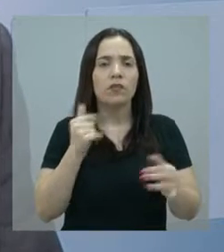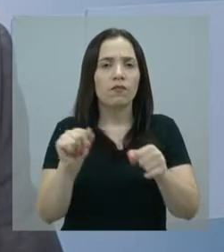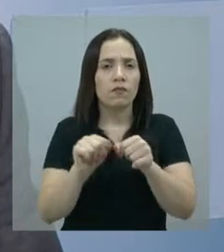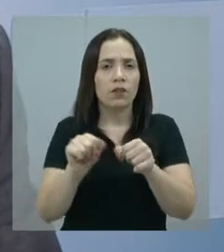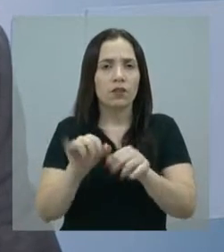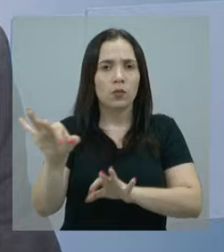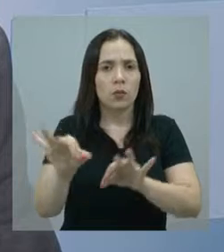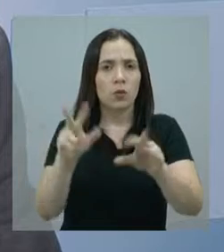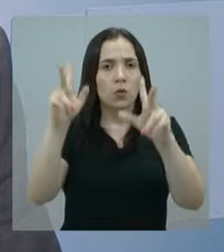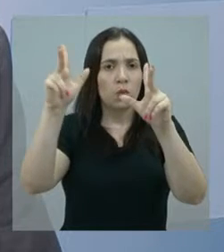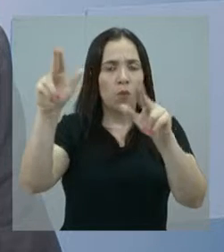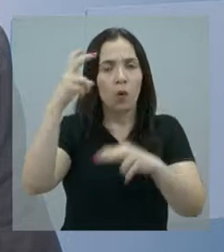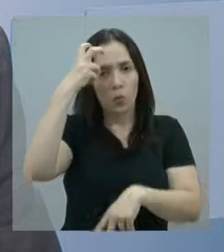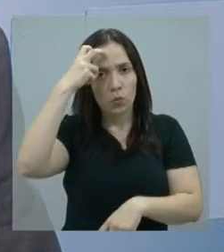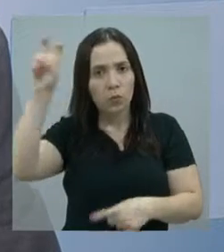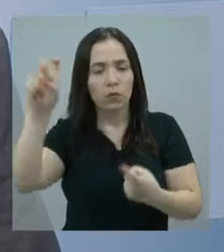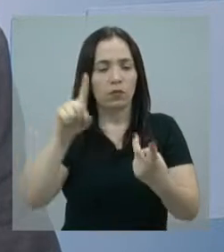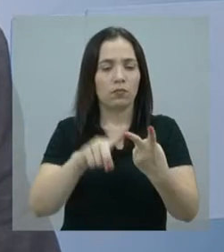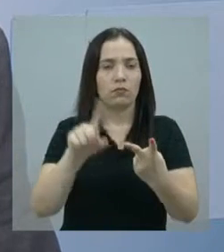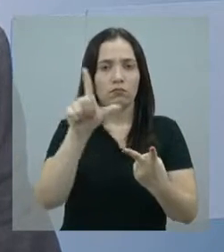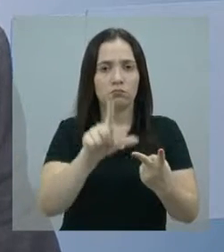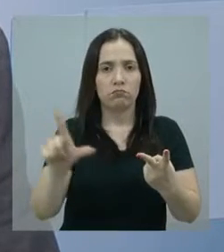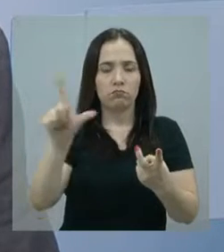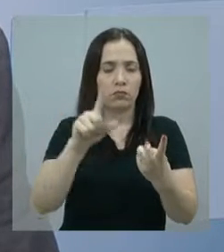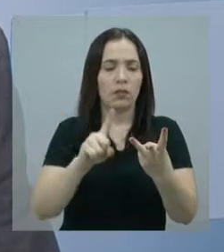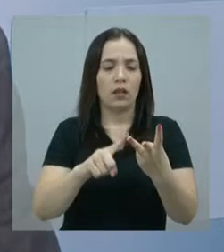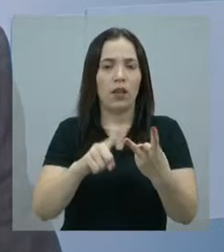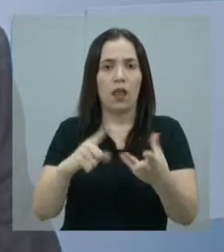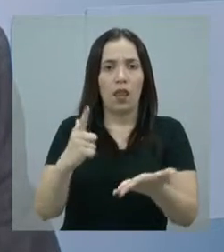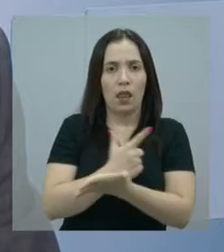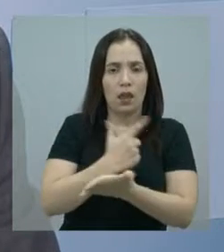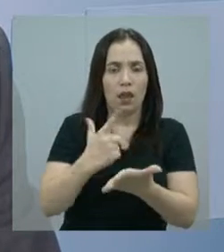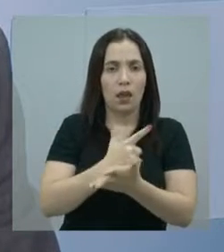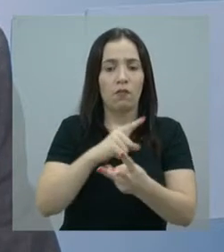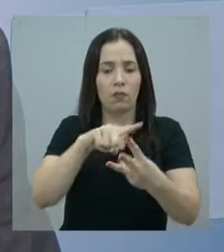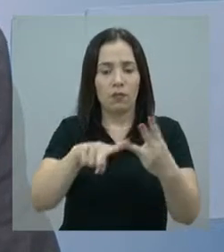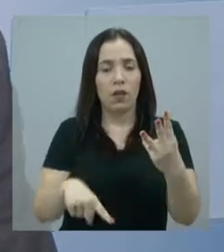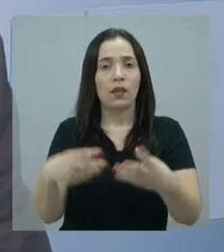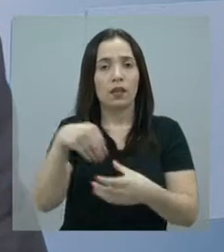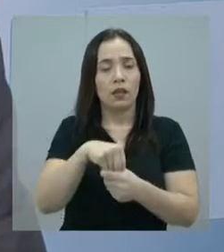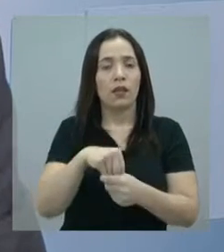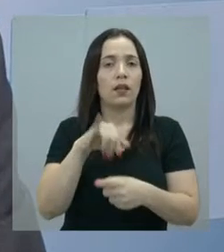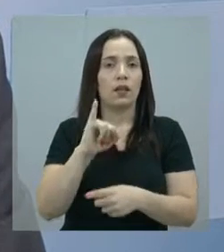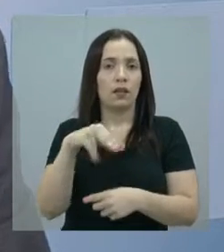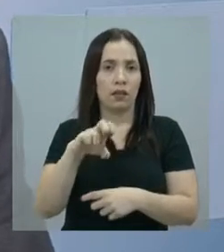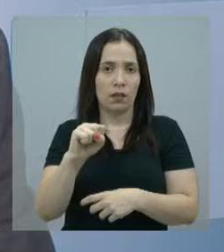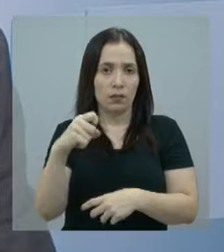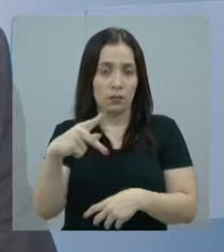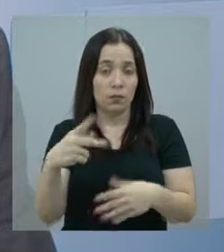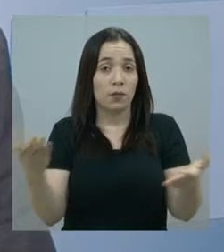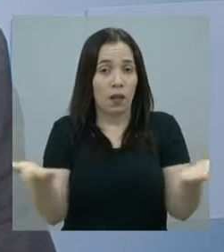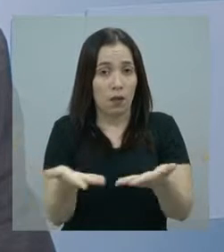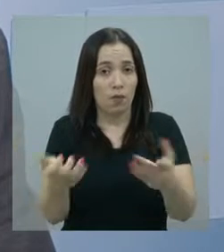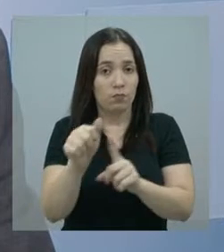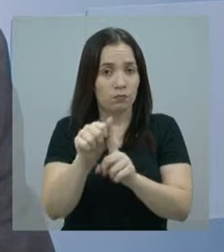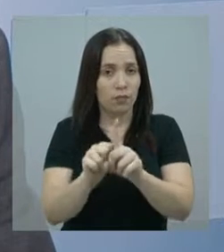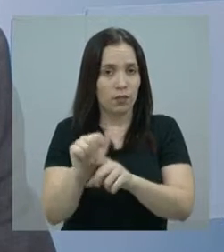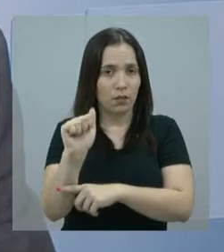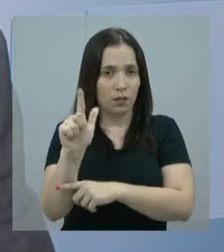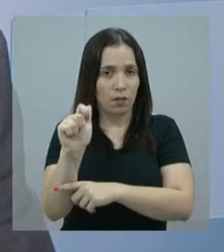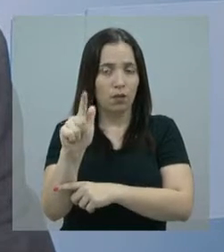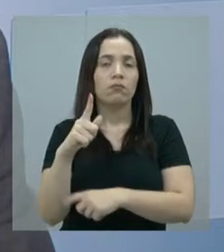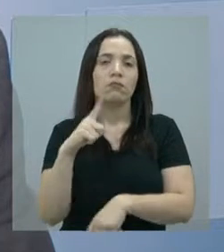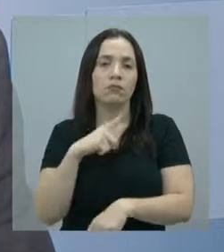promove a cultura, a literatura, o livro como o INESP. Para isso, agora no mês de agosto, nós tivemos